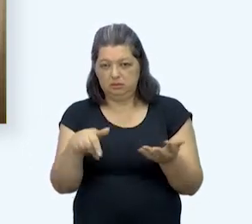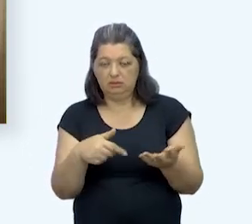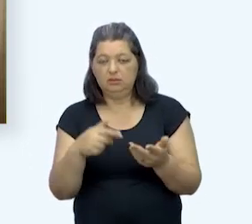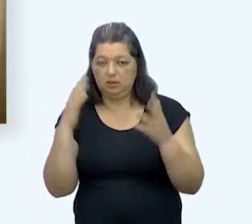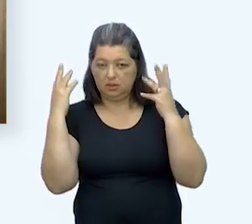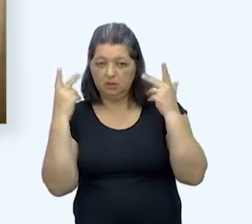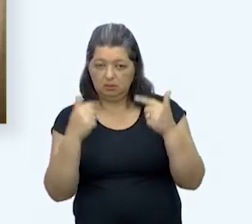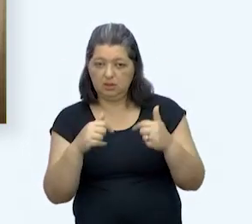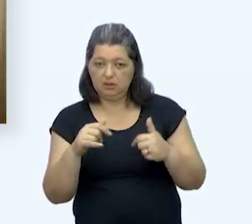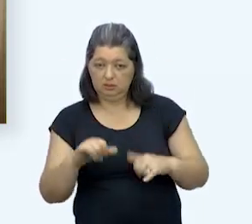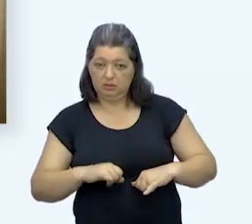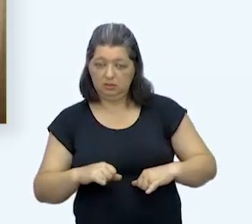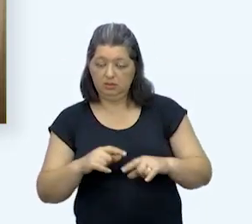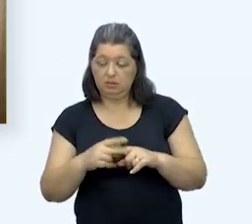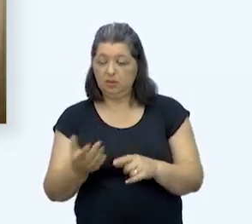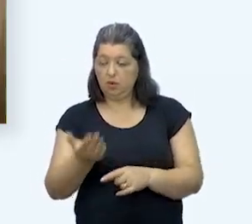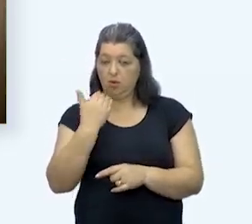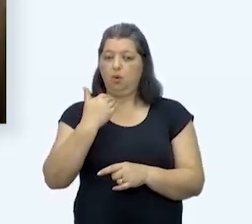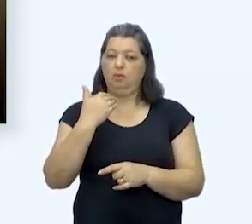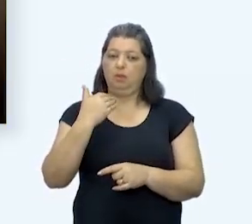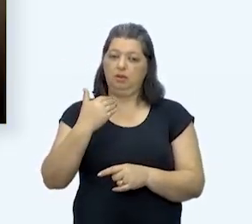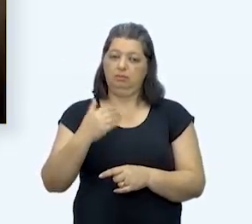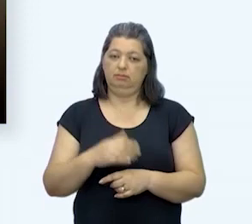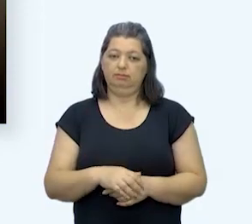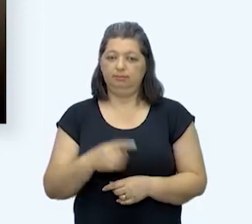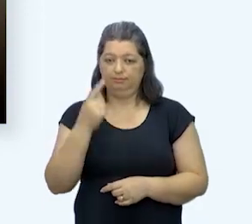plástico? Ó, dá uma olhada só.